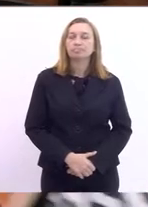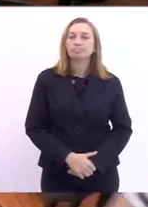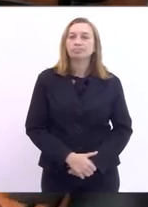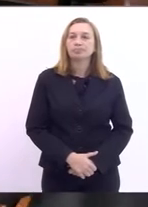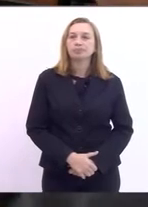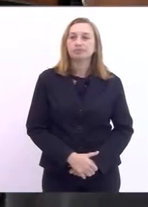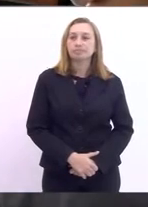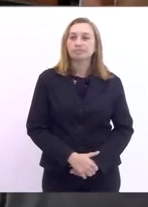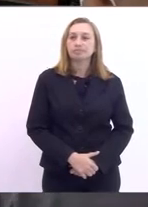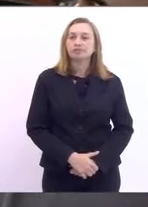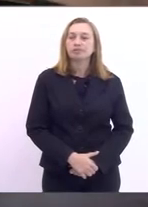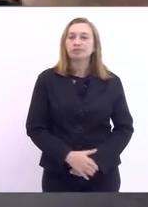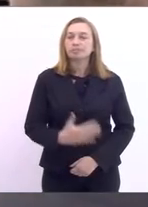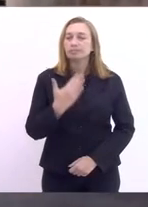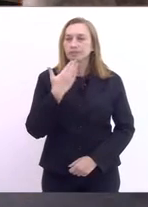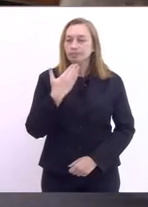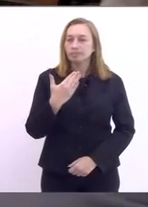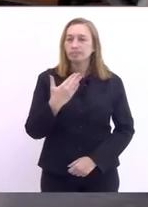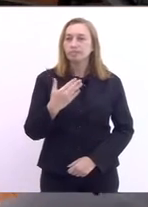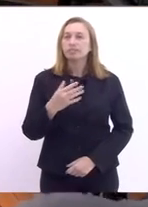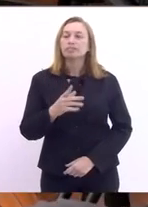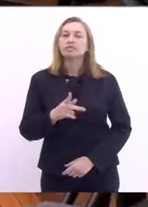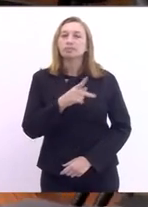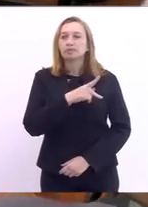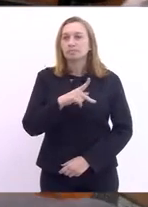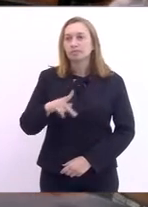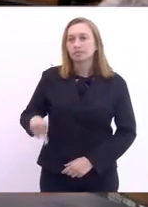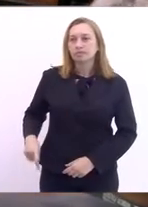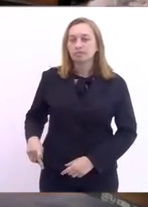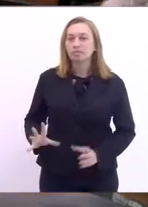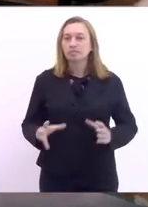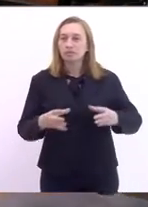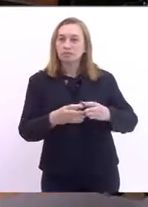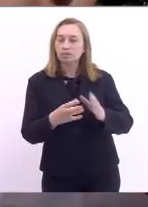Consoante solicitação do presidente da Comissão de Orçamento,